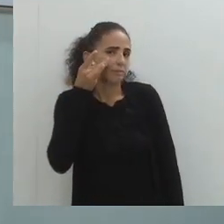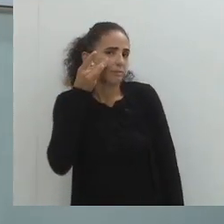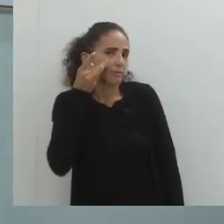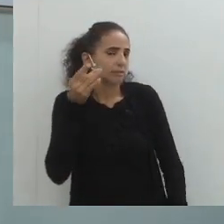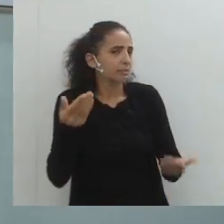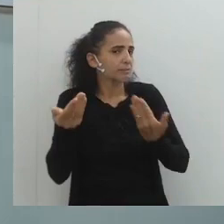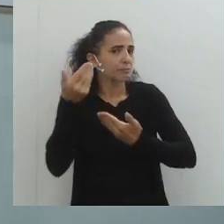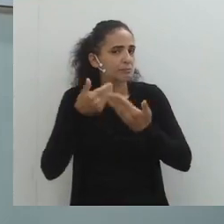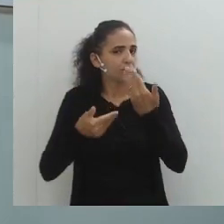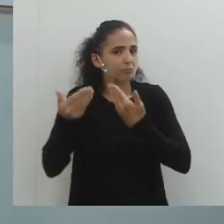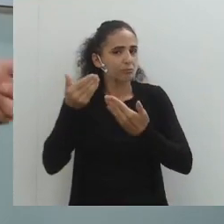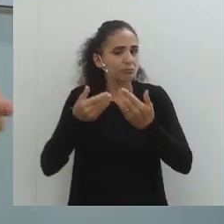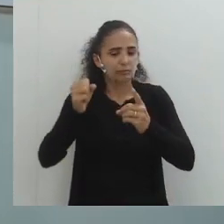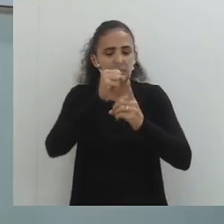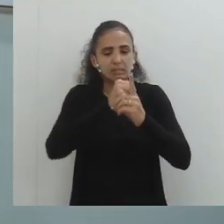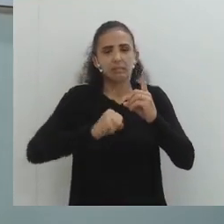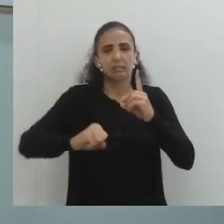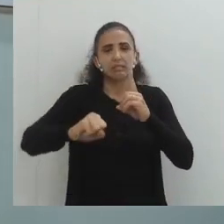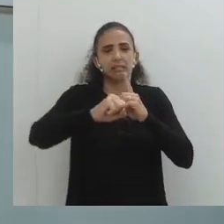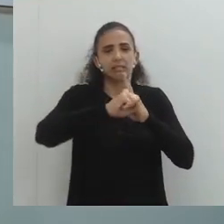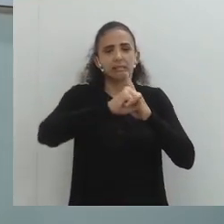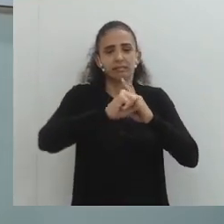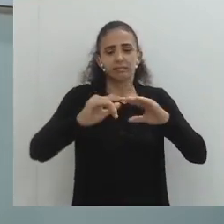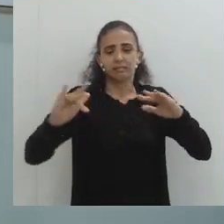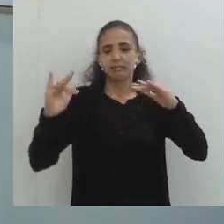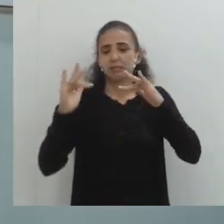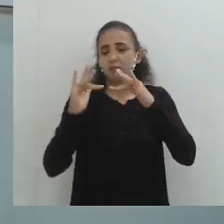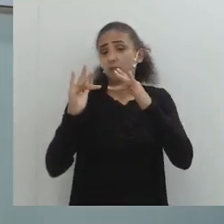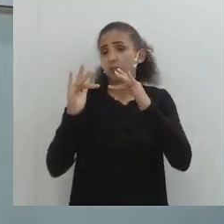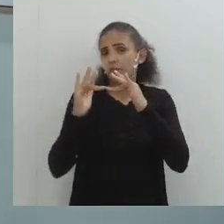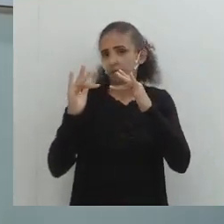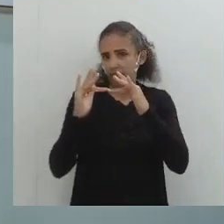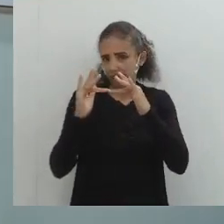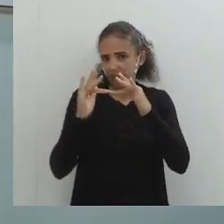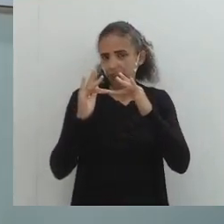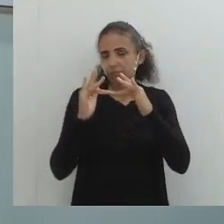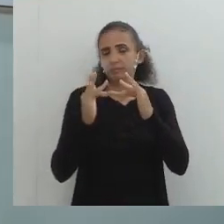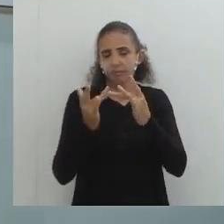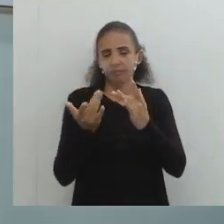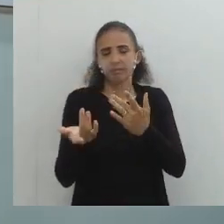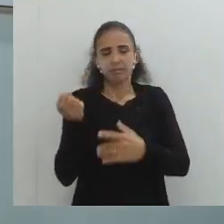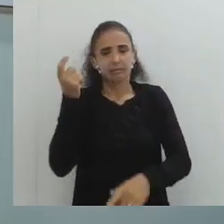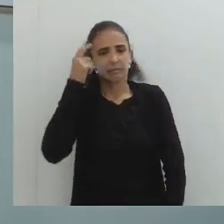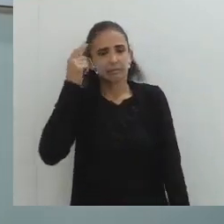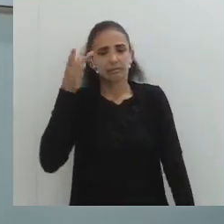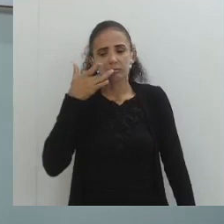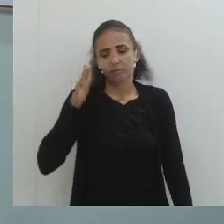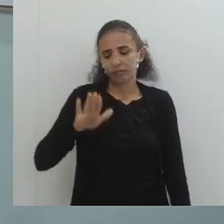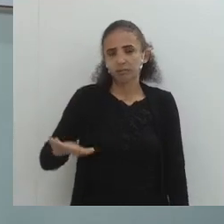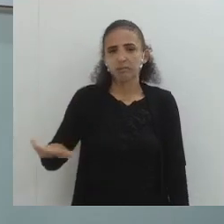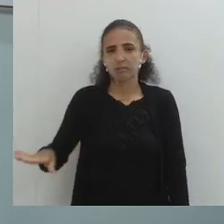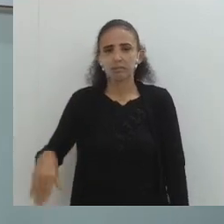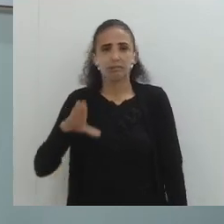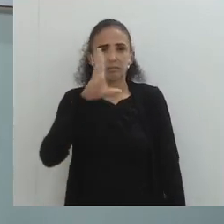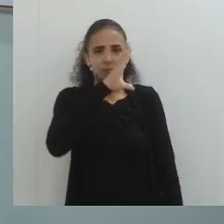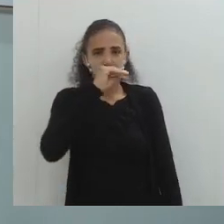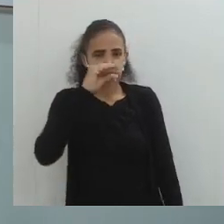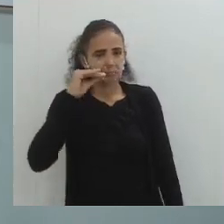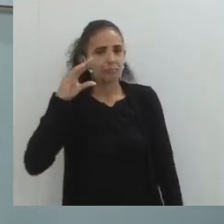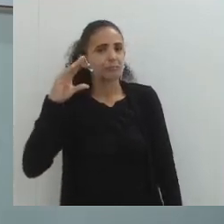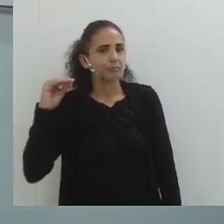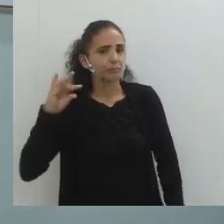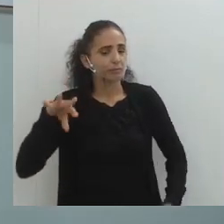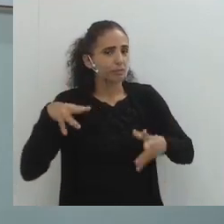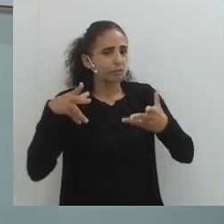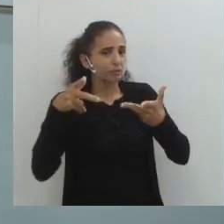Quando a gente pensa social, a interação social, a gente é muito atrelada à criança, aos adolescentes, durante